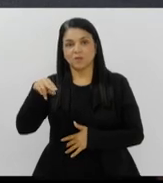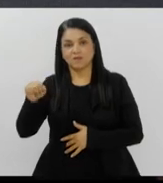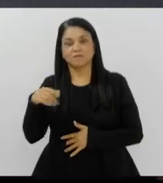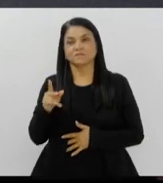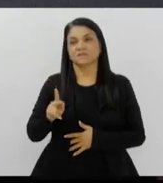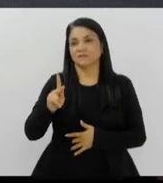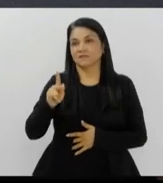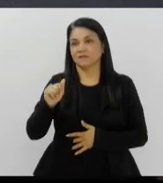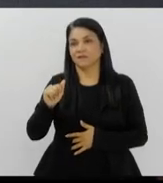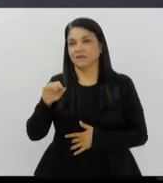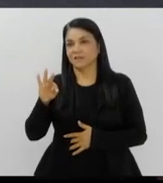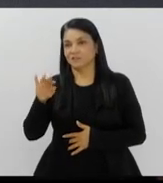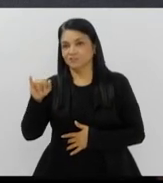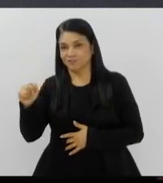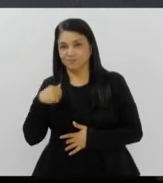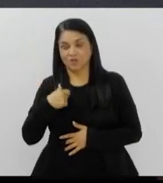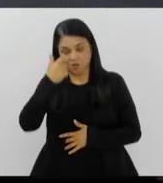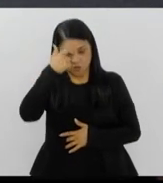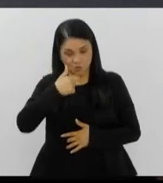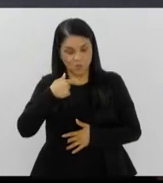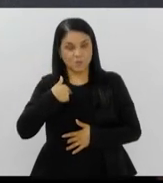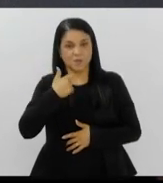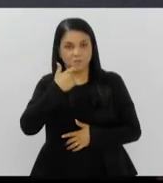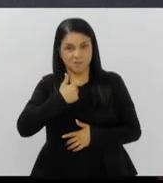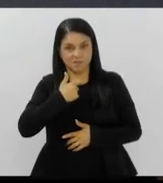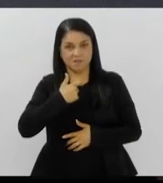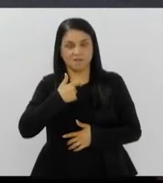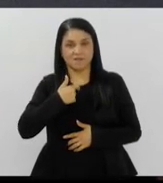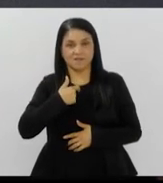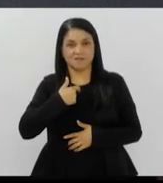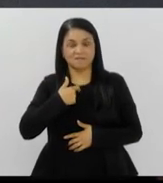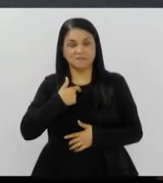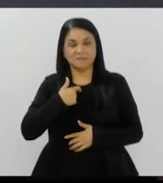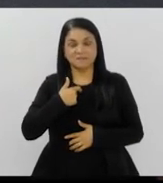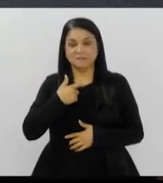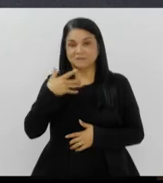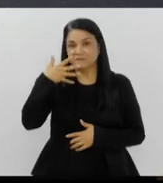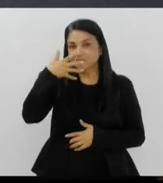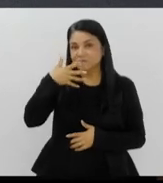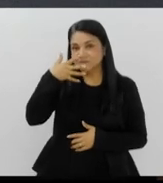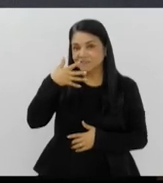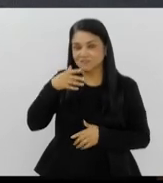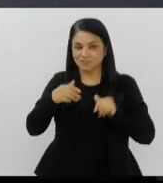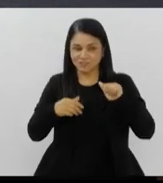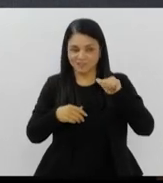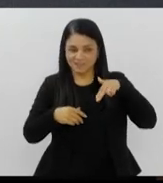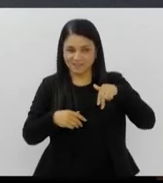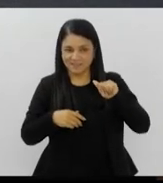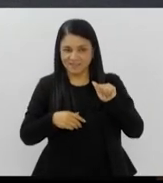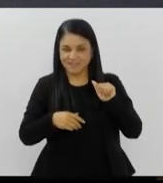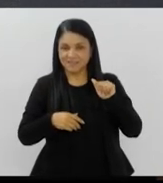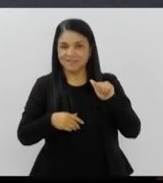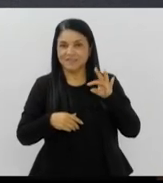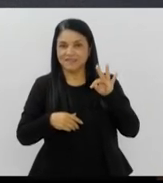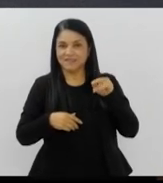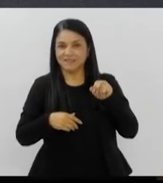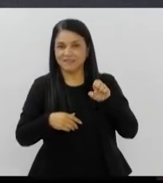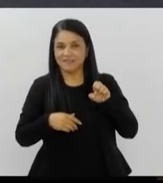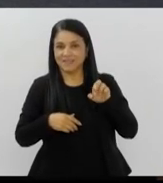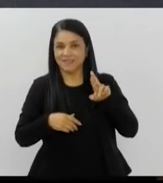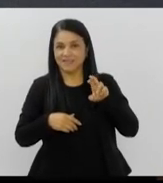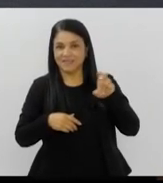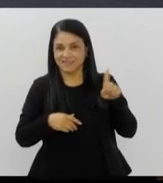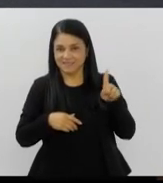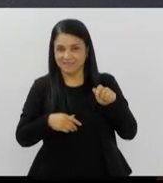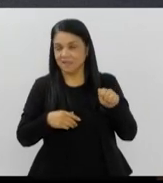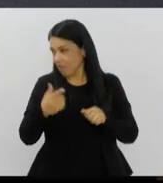Kátia. Coube a mim aqui uma tarefa de falar de Ana Tereza Basílio, então falarei. Tia Ju me concedeu 20 minutos, Tia